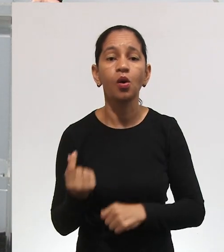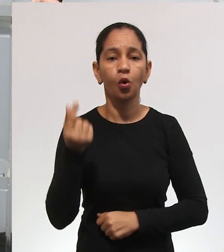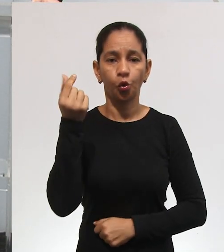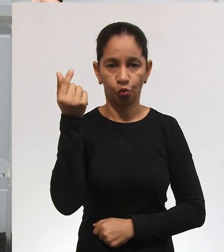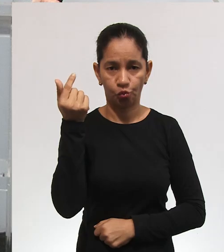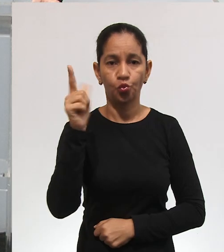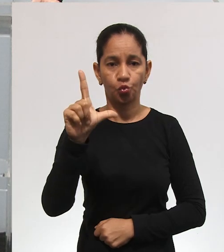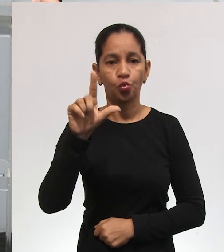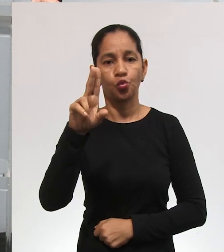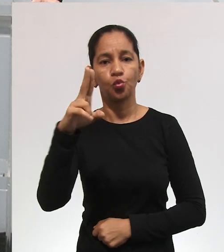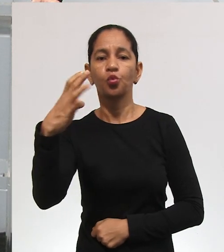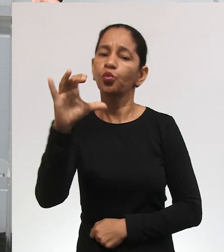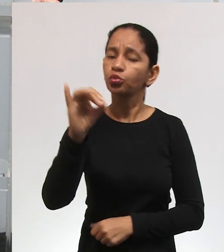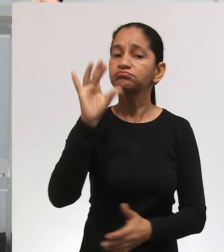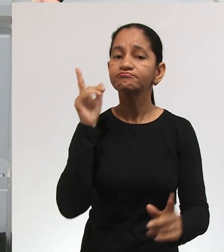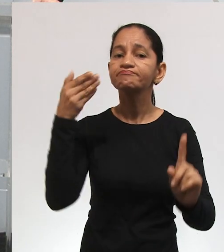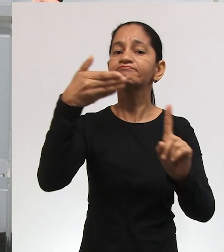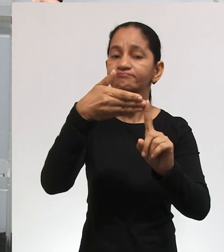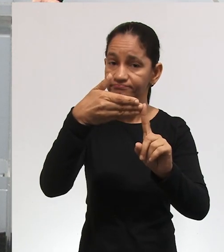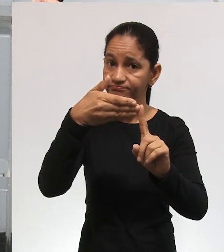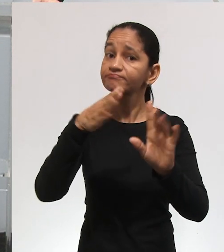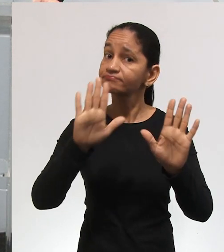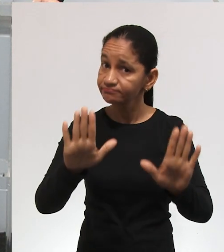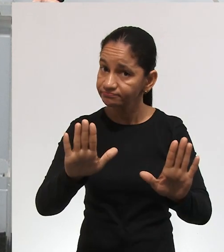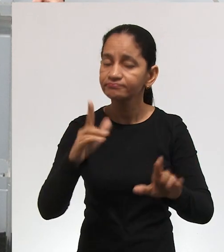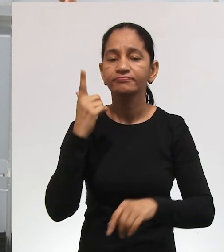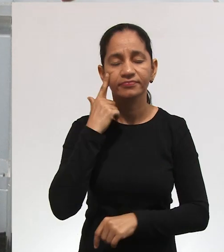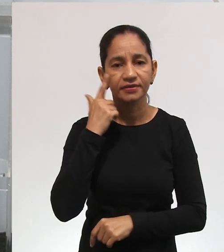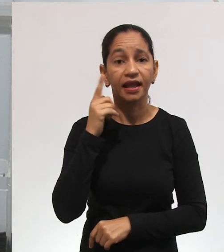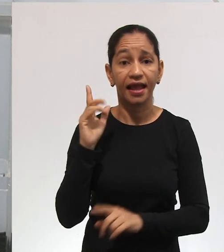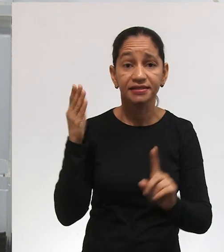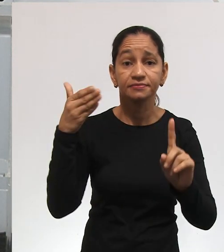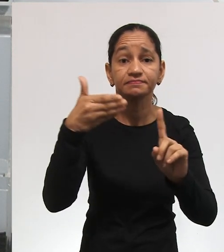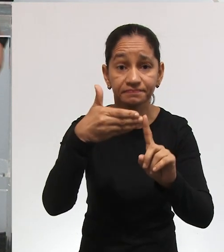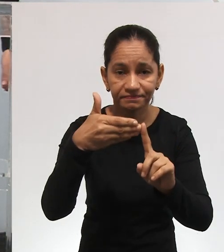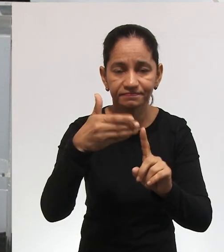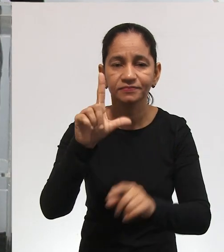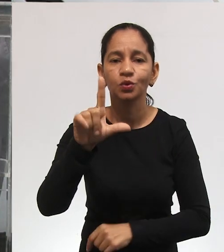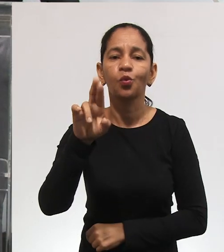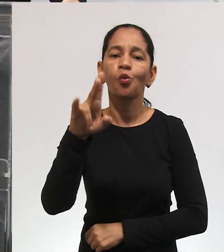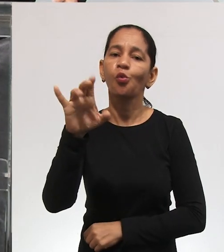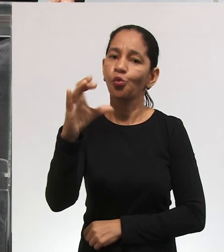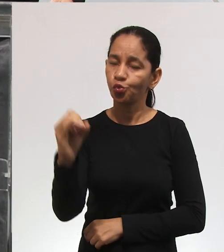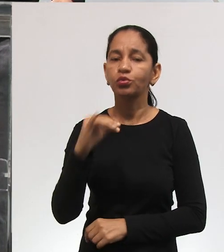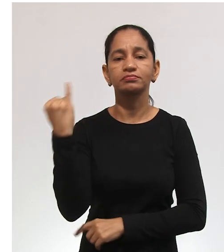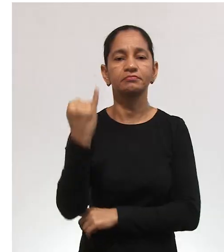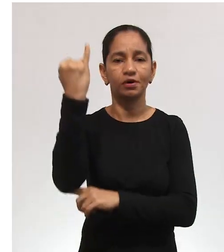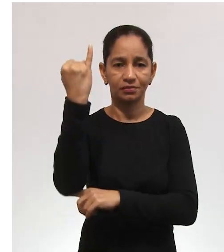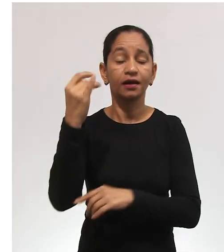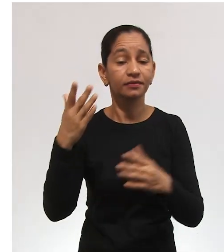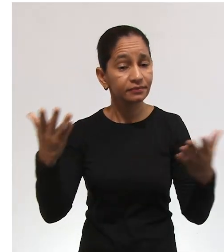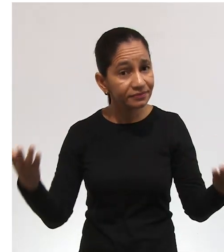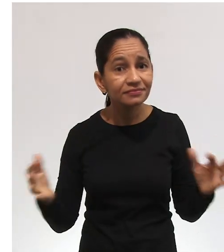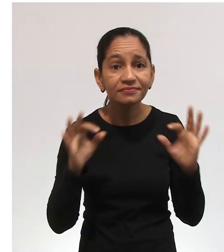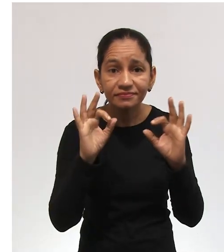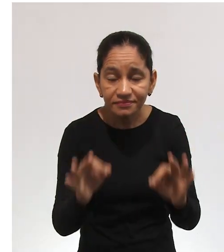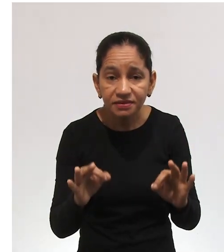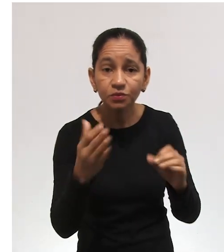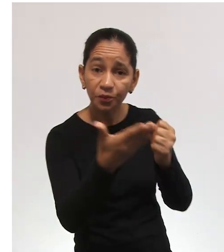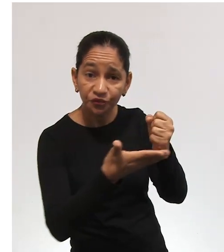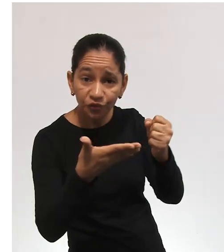lucratividade. Então, é esse elemento da alteridade que vai chamar a atenção do direito do trabalho. Então, pessoal,